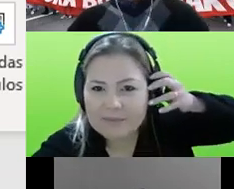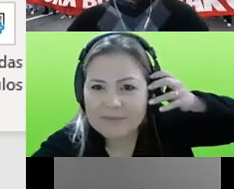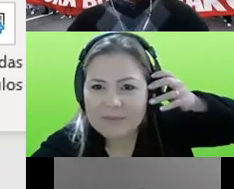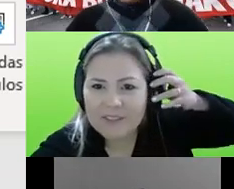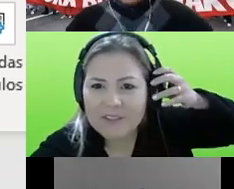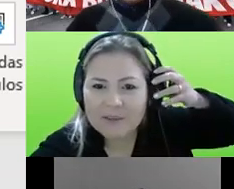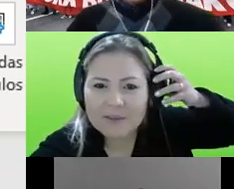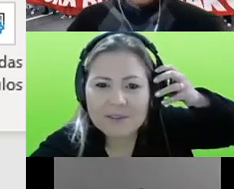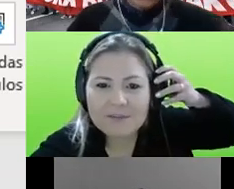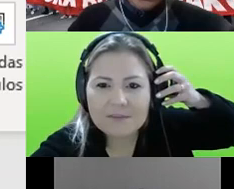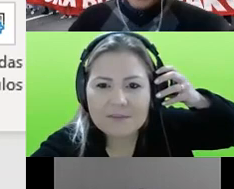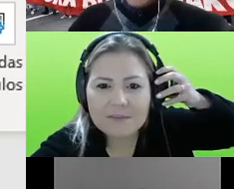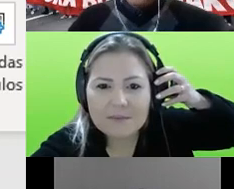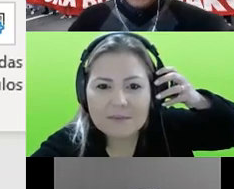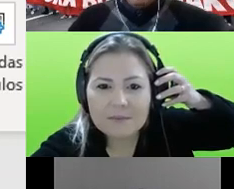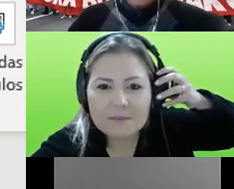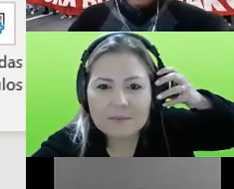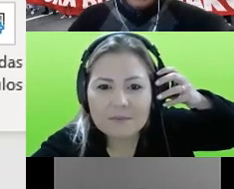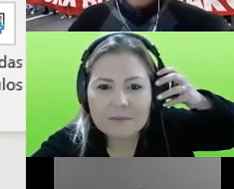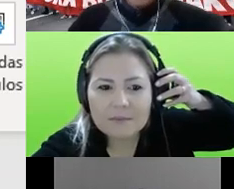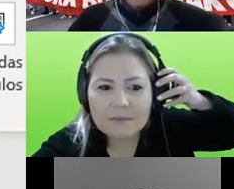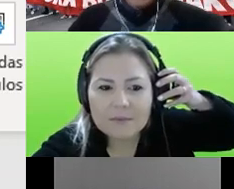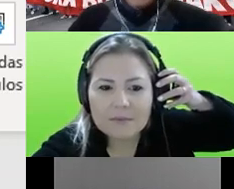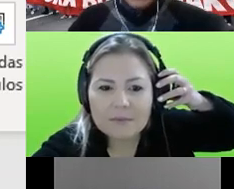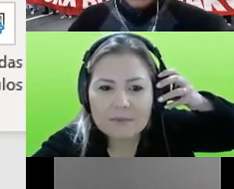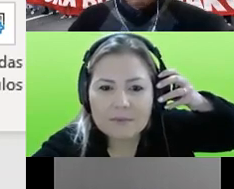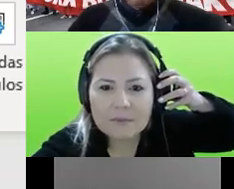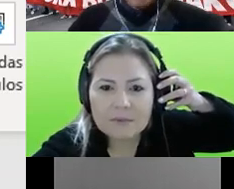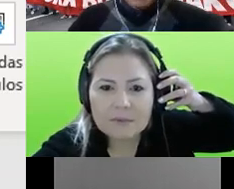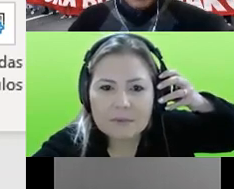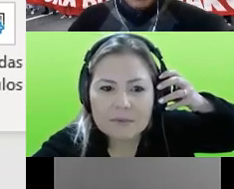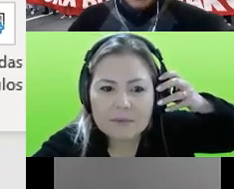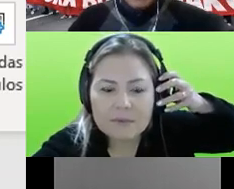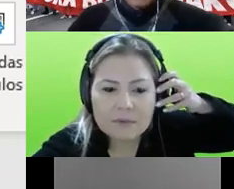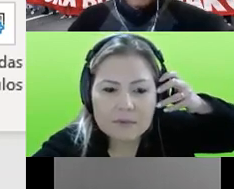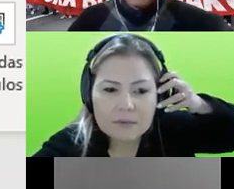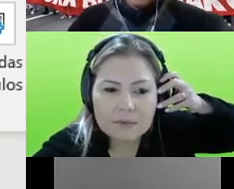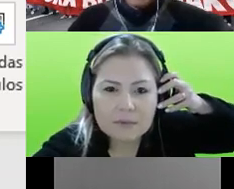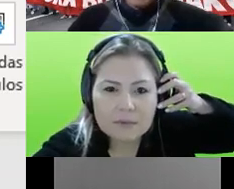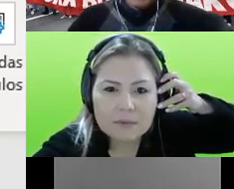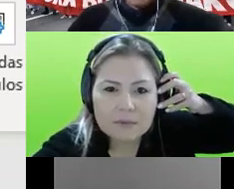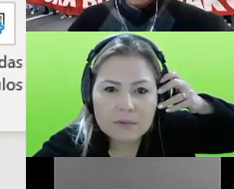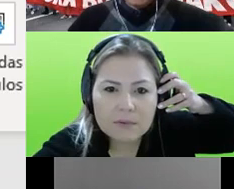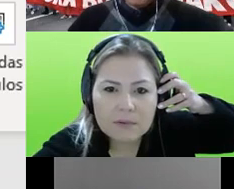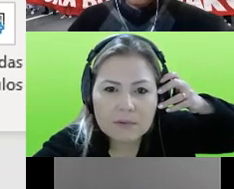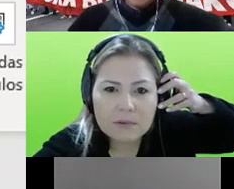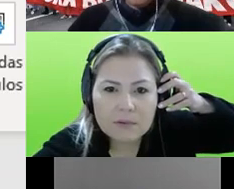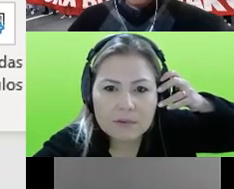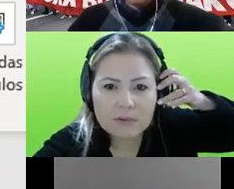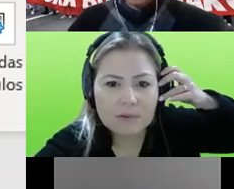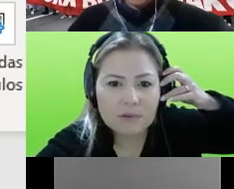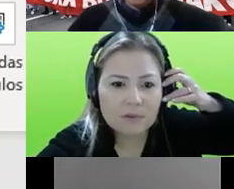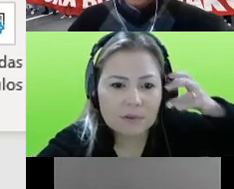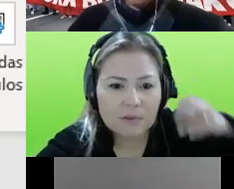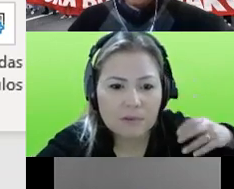Eu já estou encerrando aqui os slides, é apenas para dizer que a crítica aqui ao